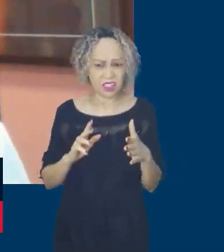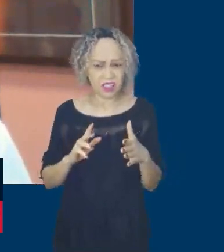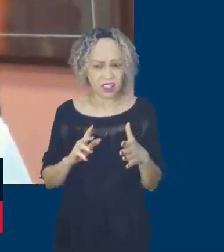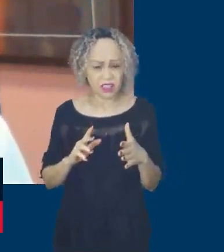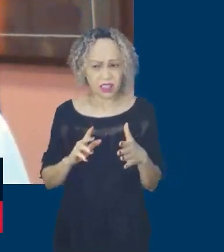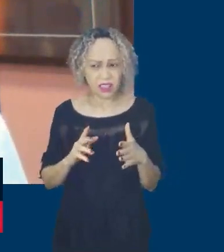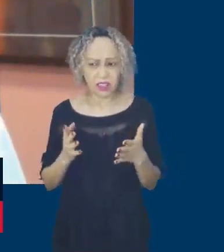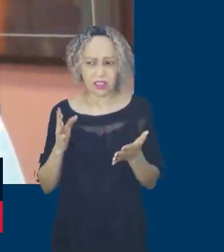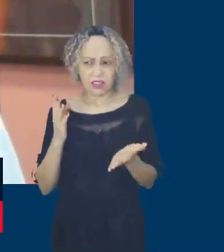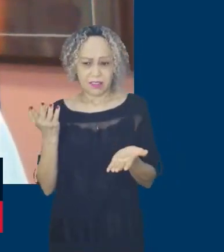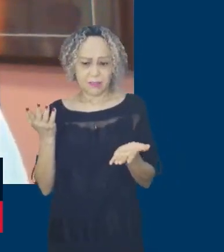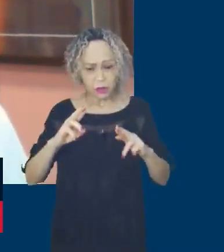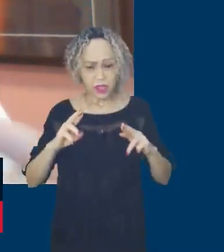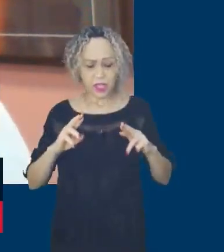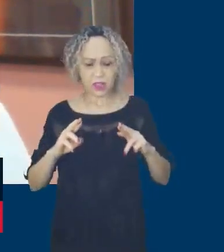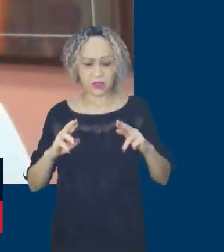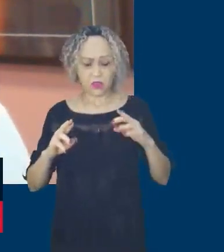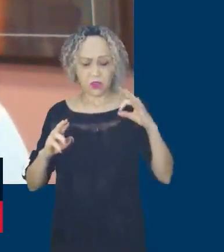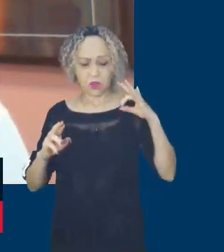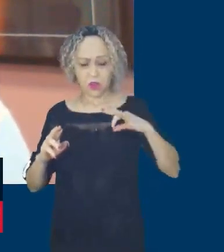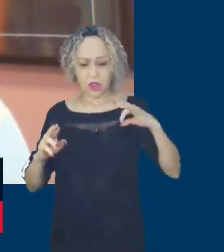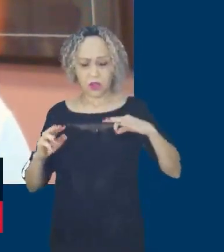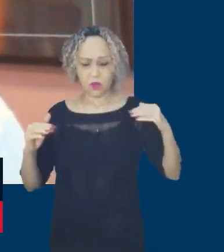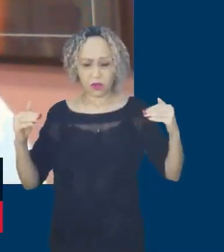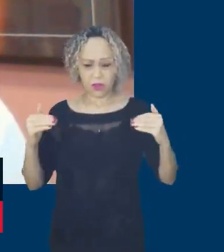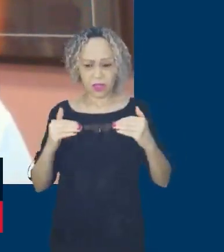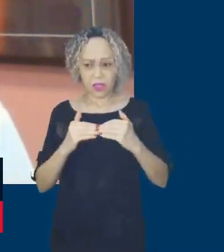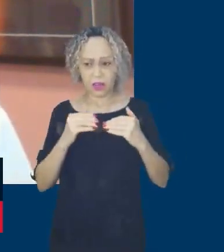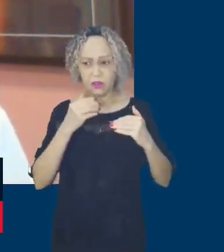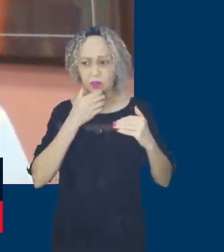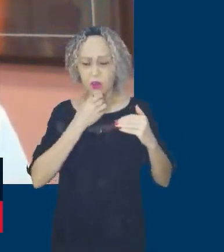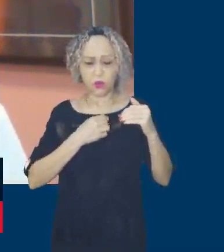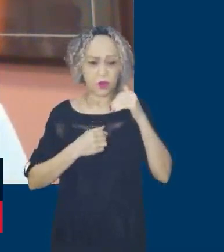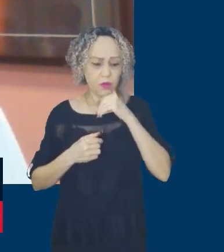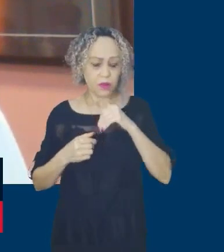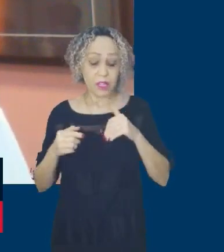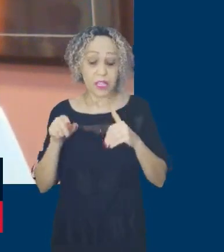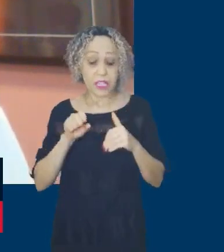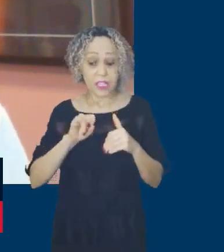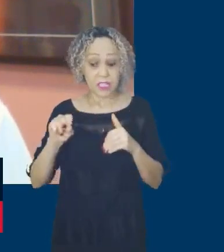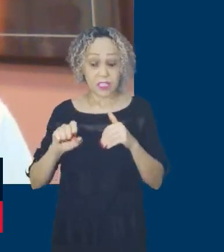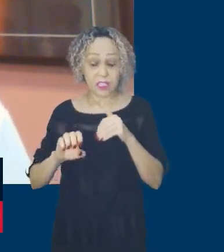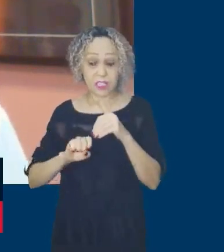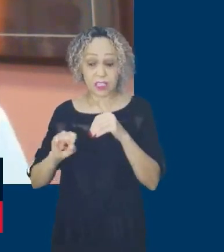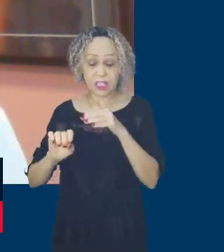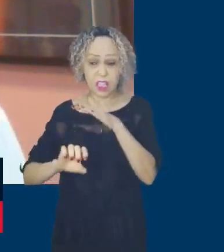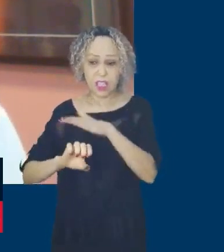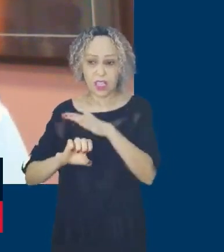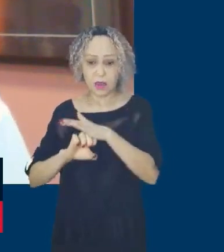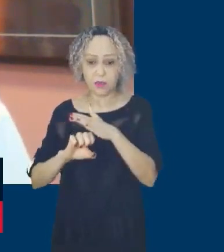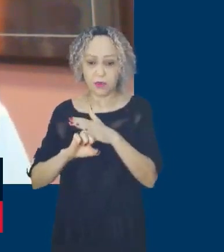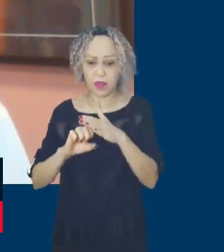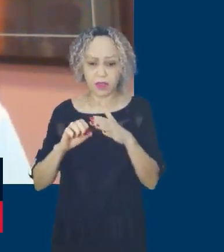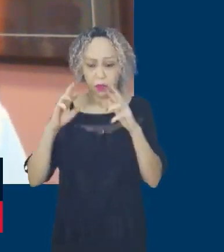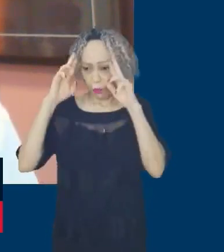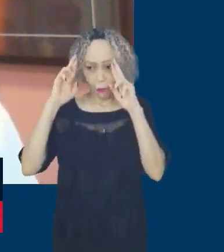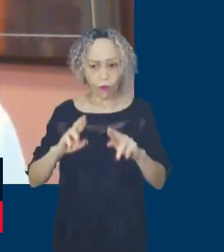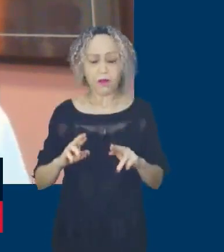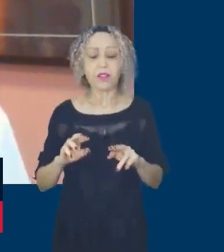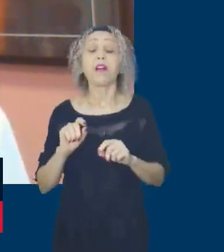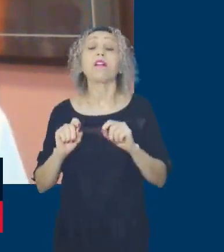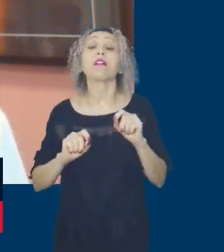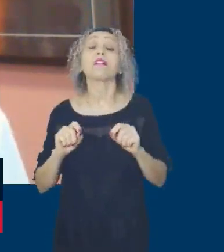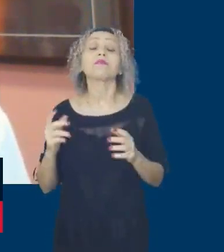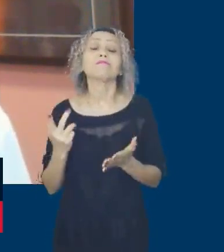são automaticamente, no empate possível de uma licitação, é o critério de desempate. Bom, o que que a